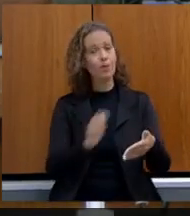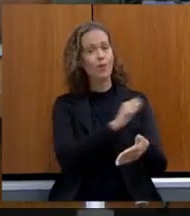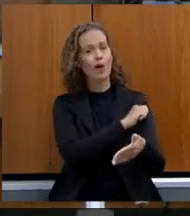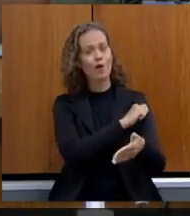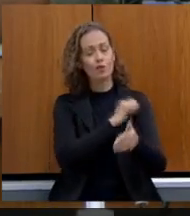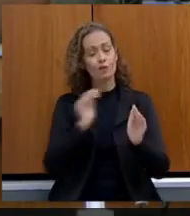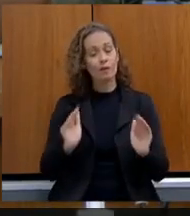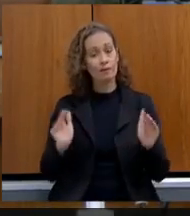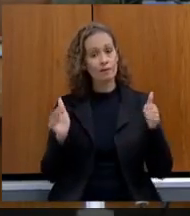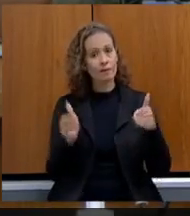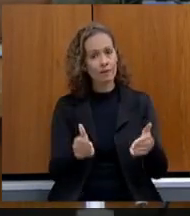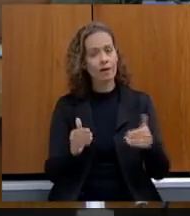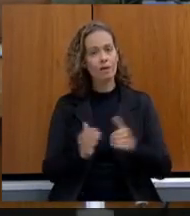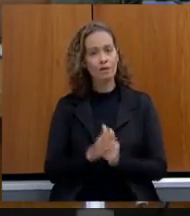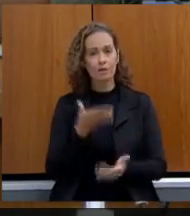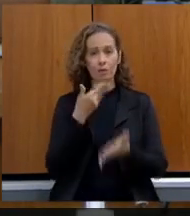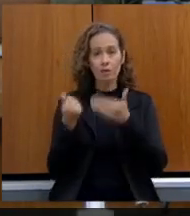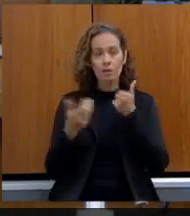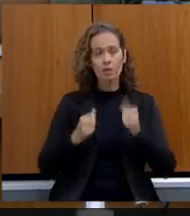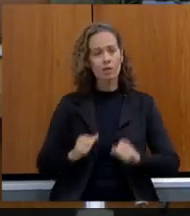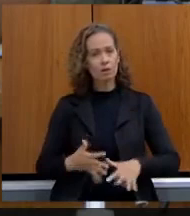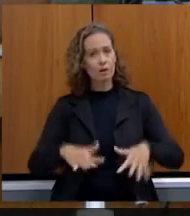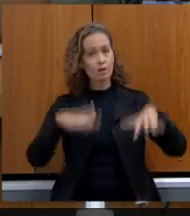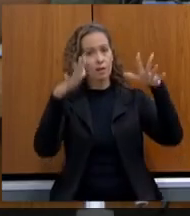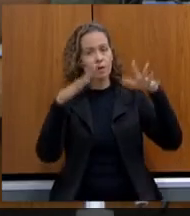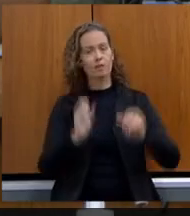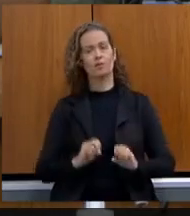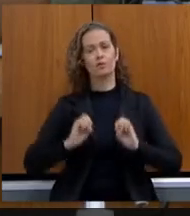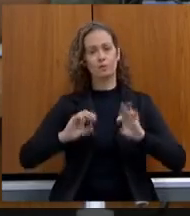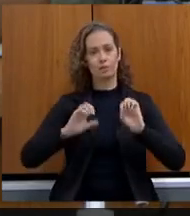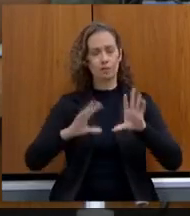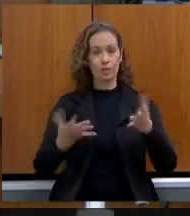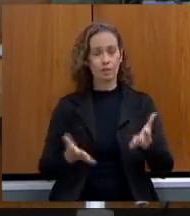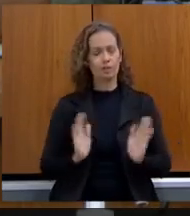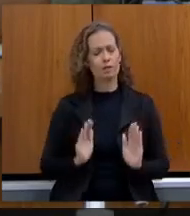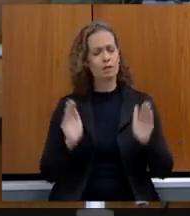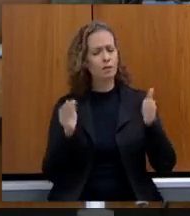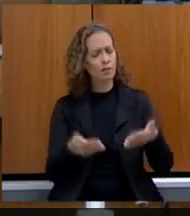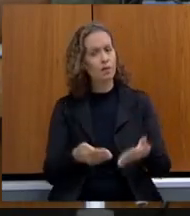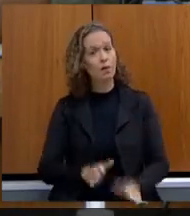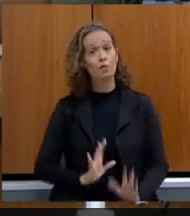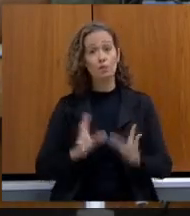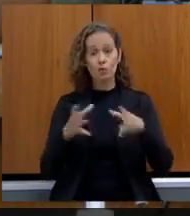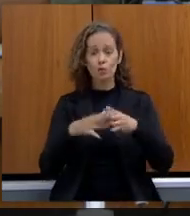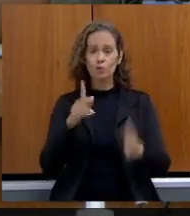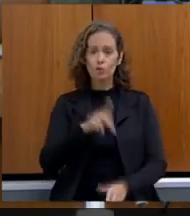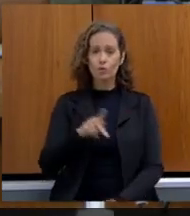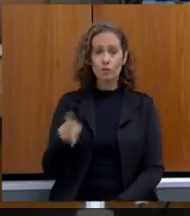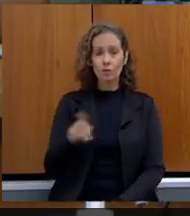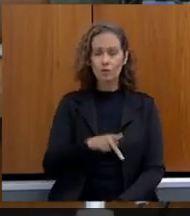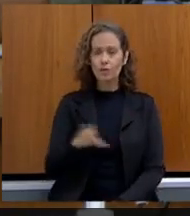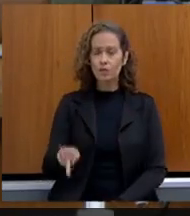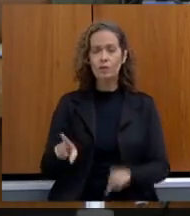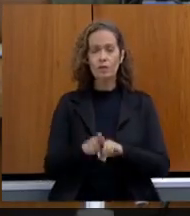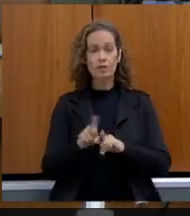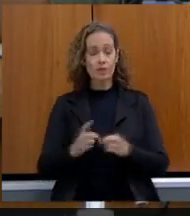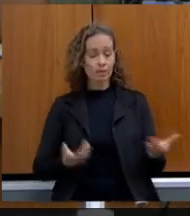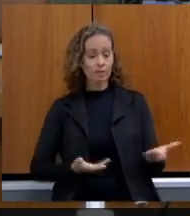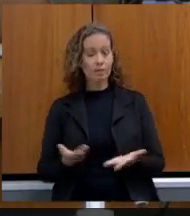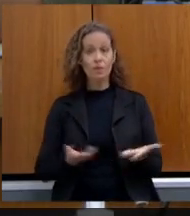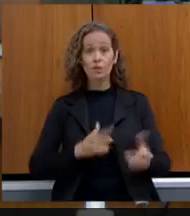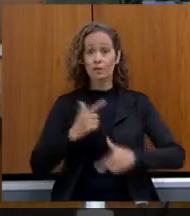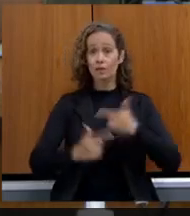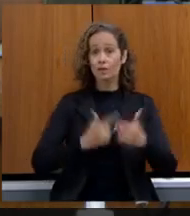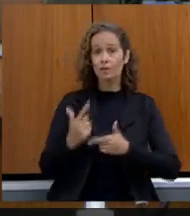isso é foco na melhoria da qualidade da educação isso é foco nos professores e nos servidores da educação que vão ter um